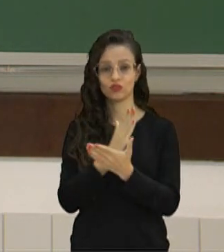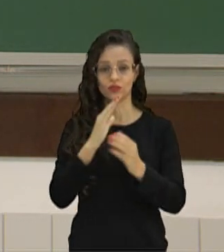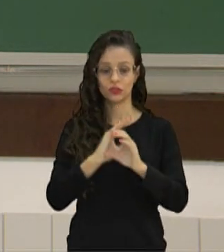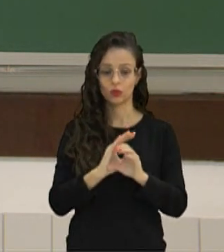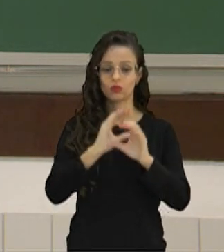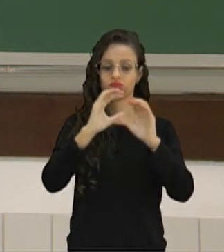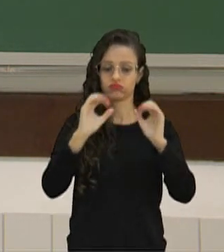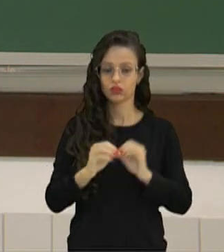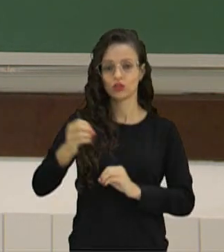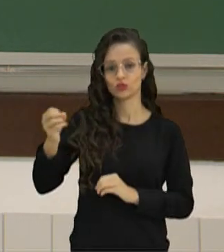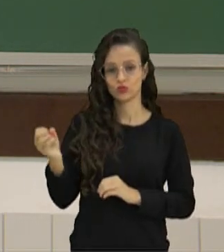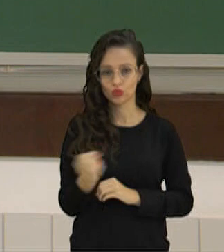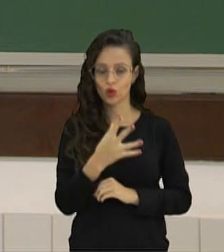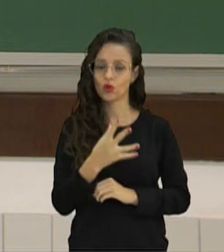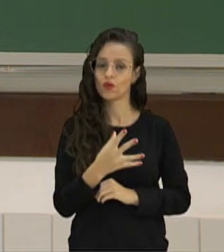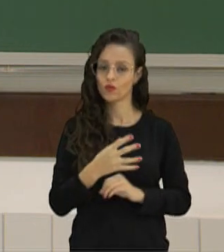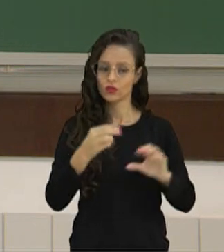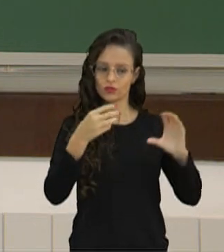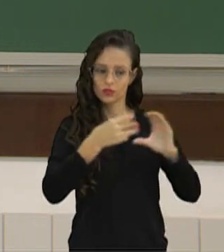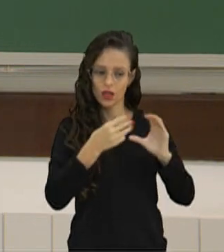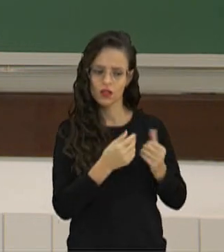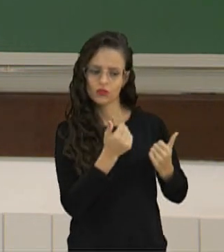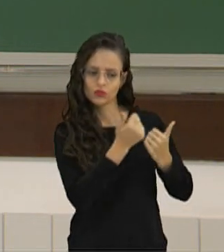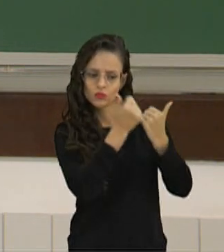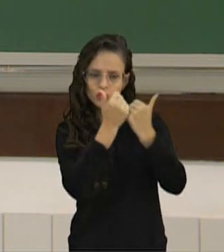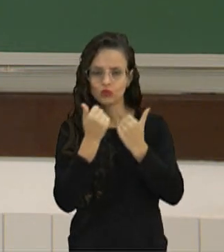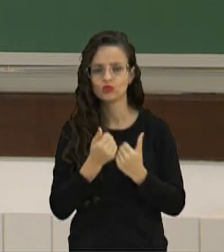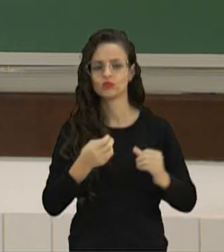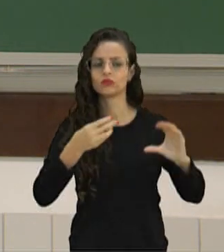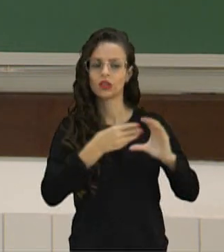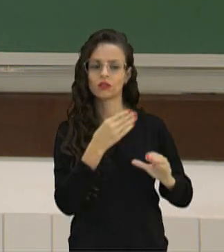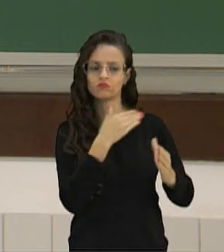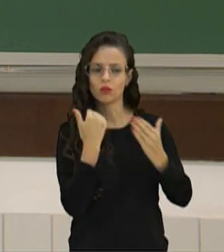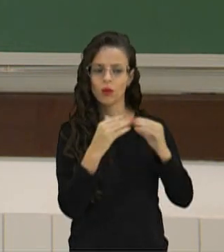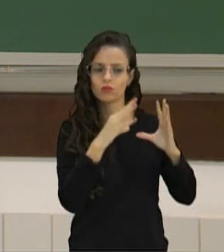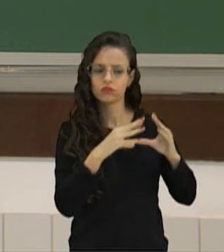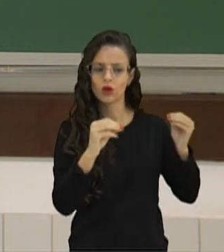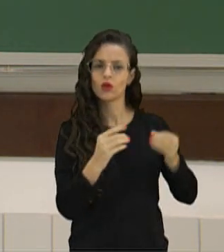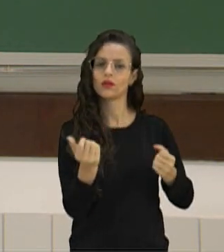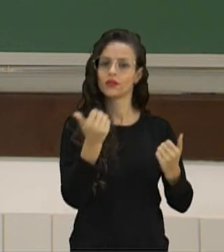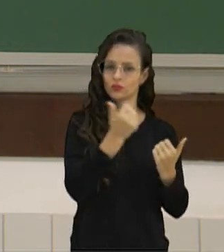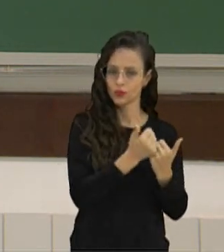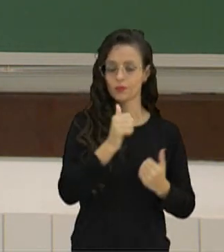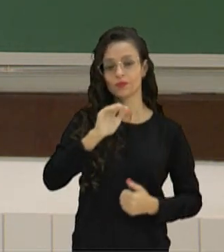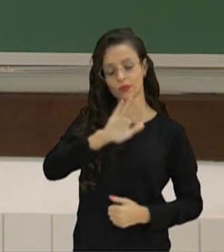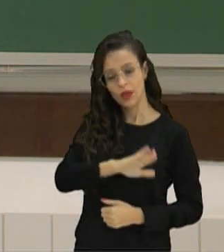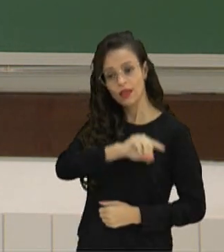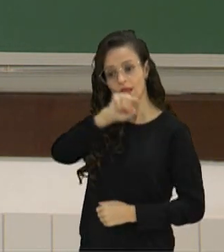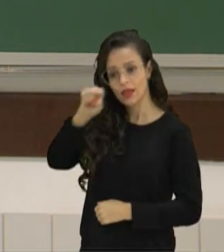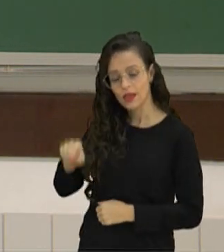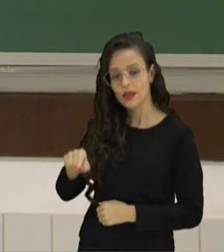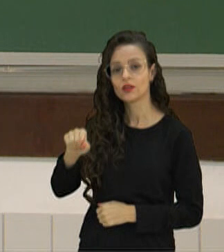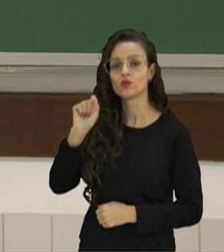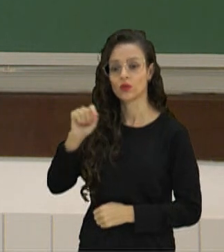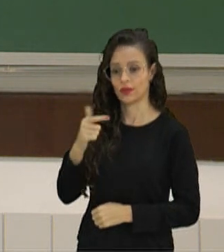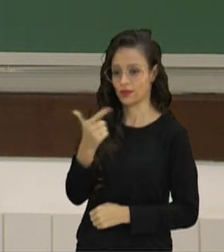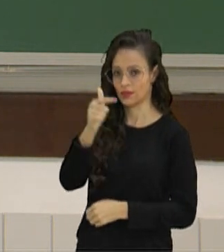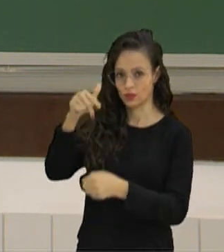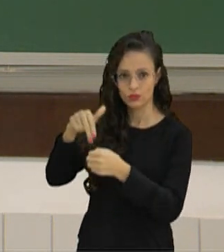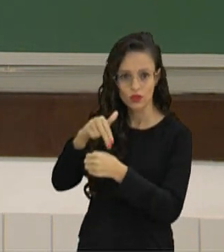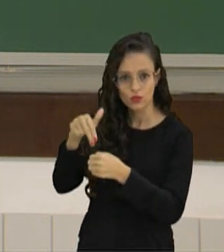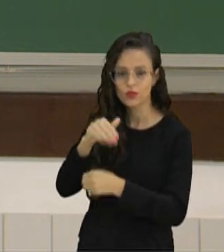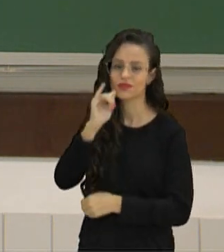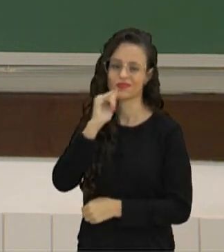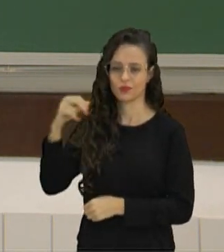formar novas células, vai repor as células mortas, vai ter uma condição. Nos seres procariontes, por exemplo,